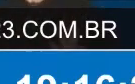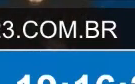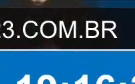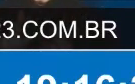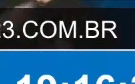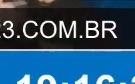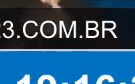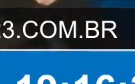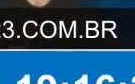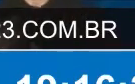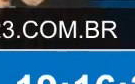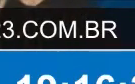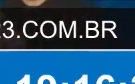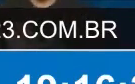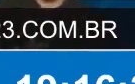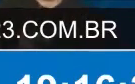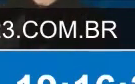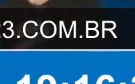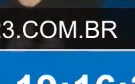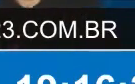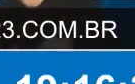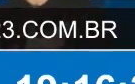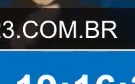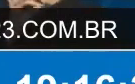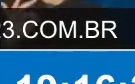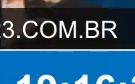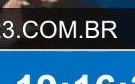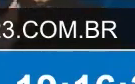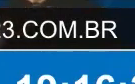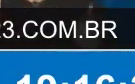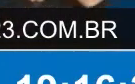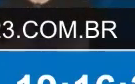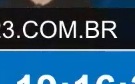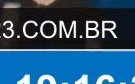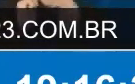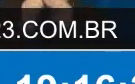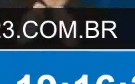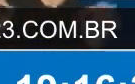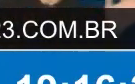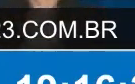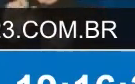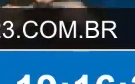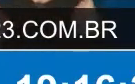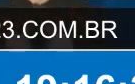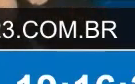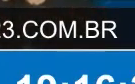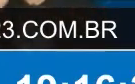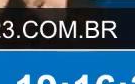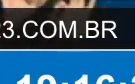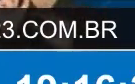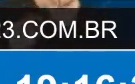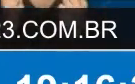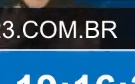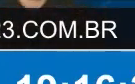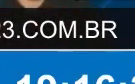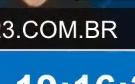desse processo de acompanhamento da transição pelo TCU, falou com a imprensa logo depois do encontro. Vamos ouvir o que ele